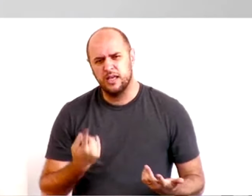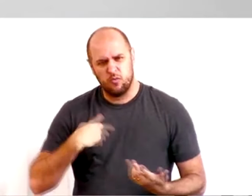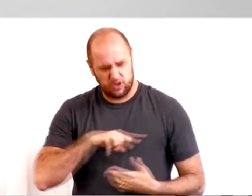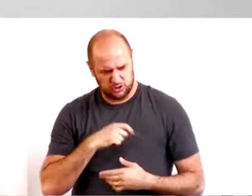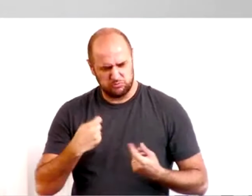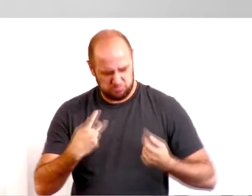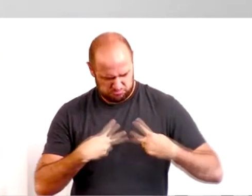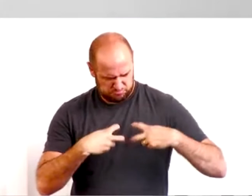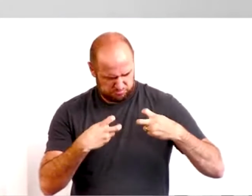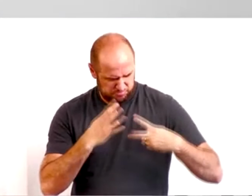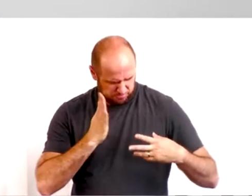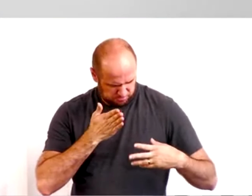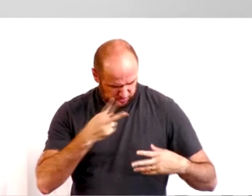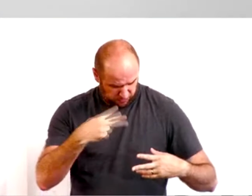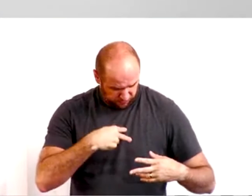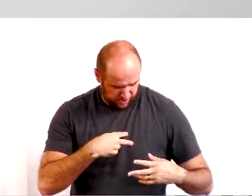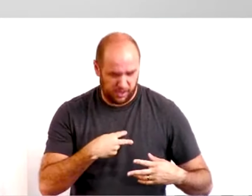verdadeiro.